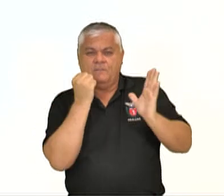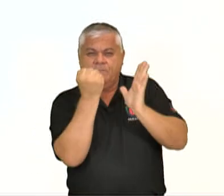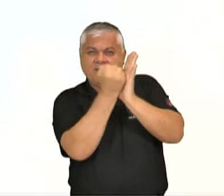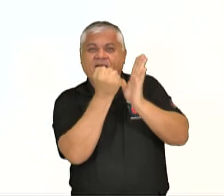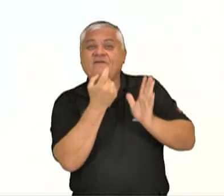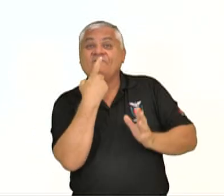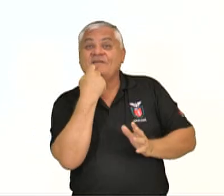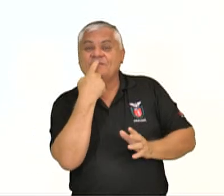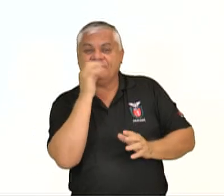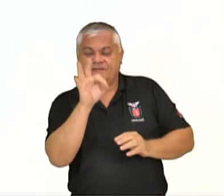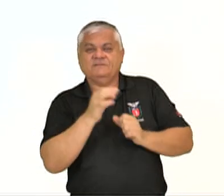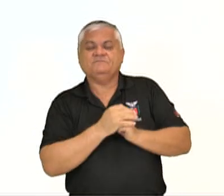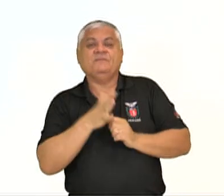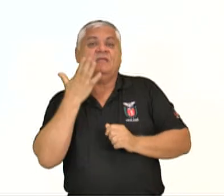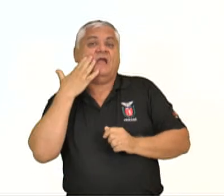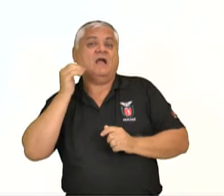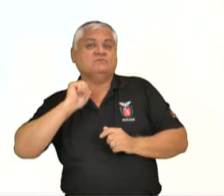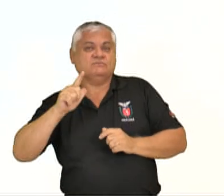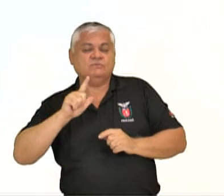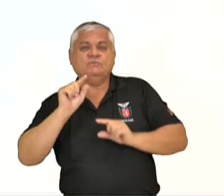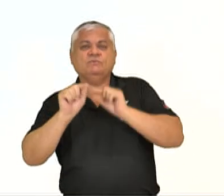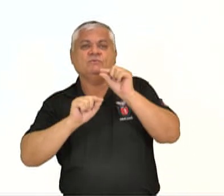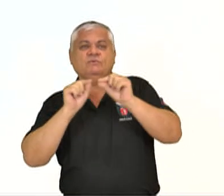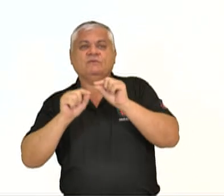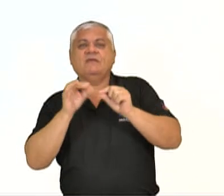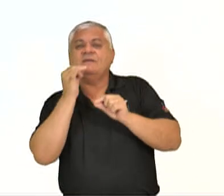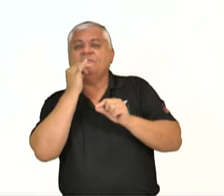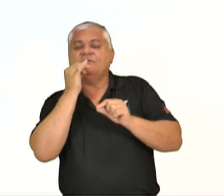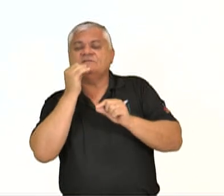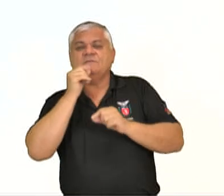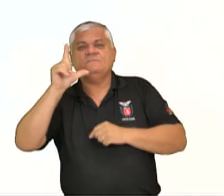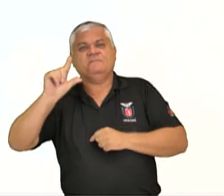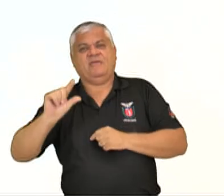emoção. E o azul, as com